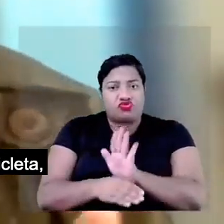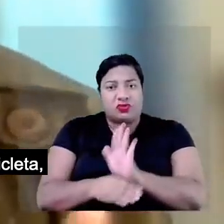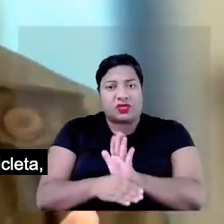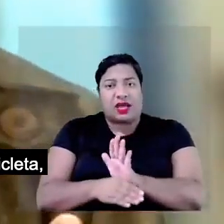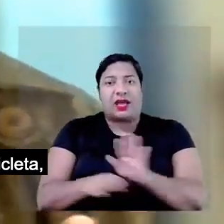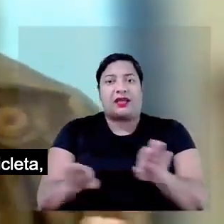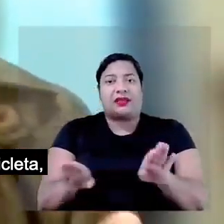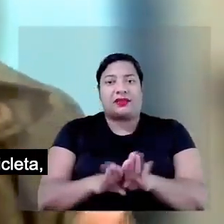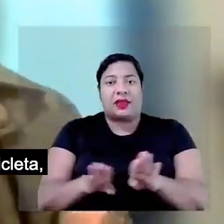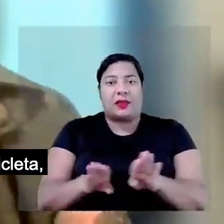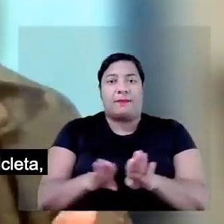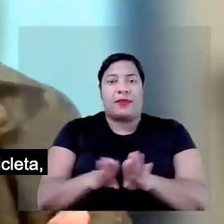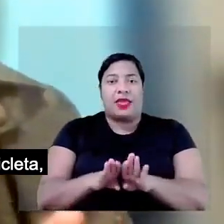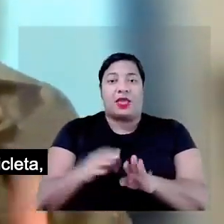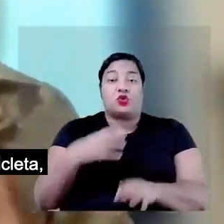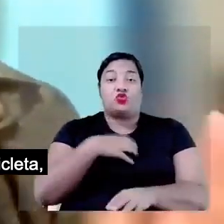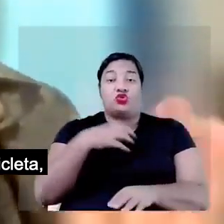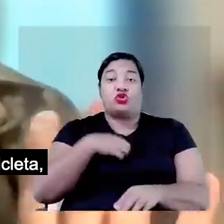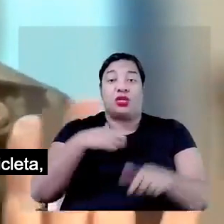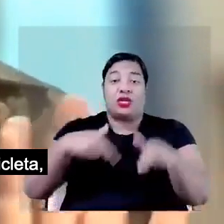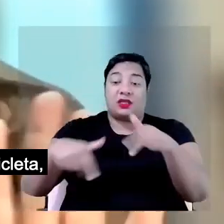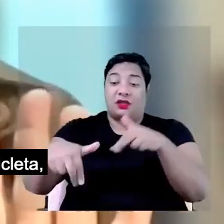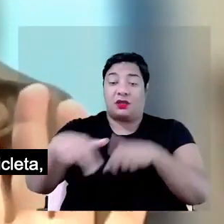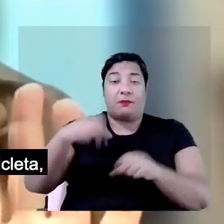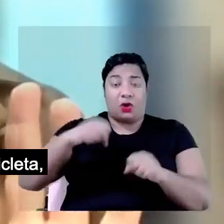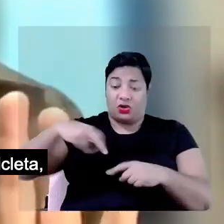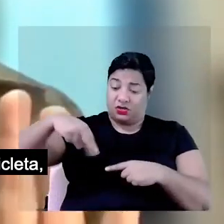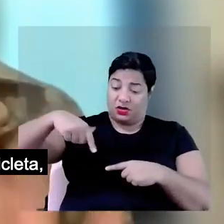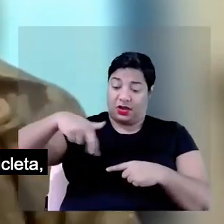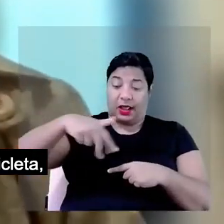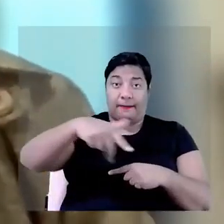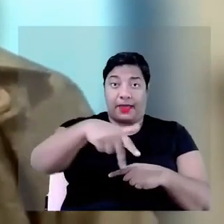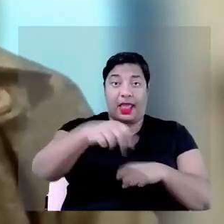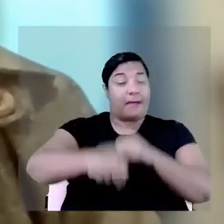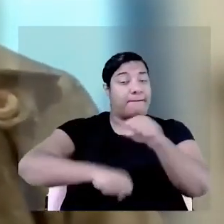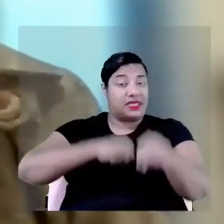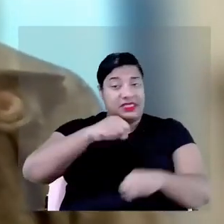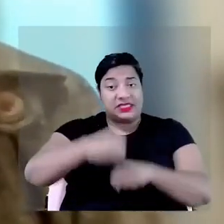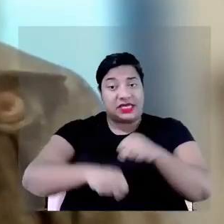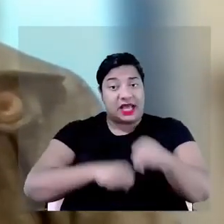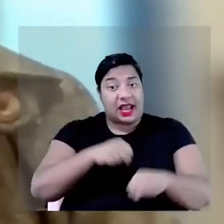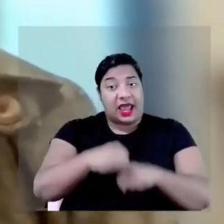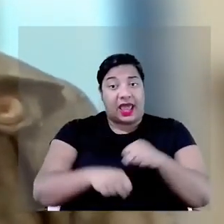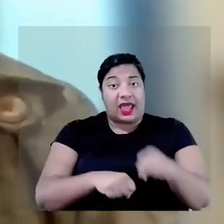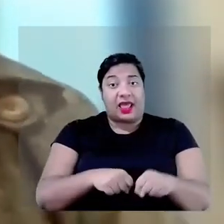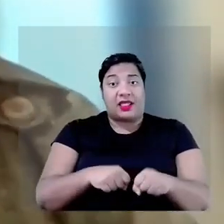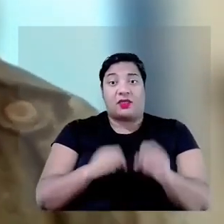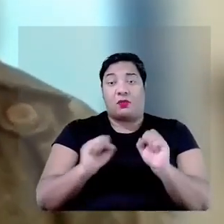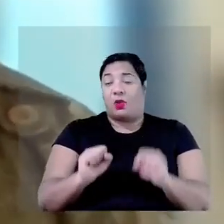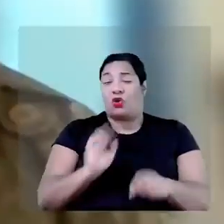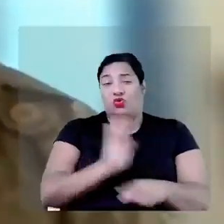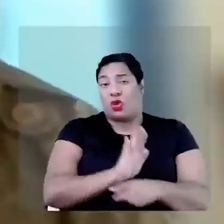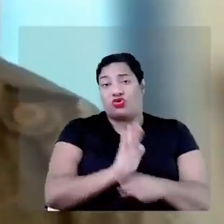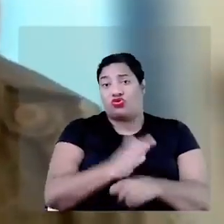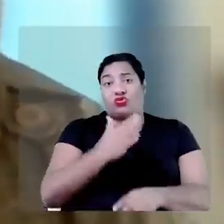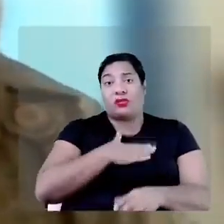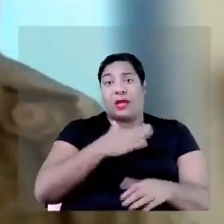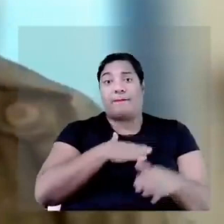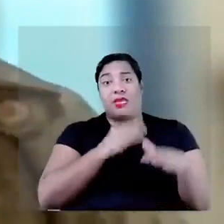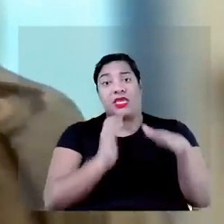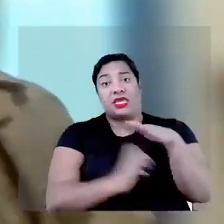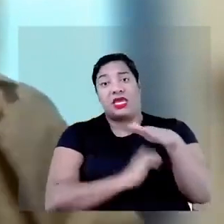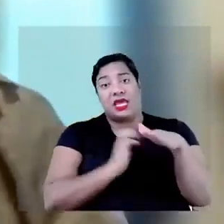circular de maneiras diferentes, eu posso andar de pé, posso andar de bicicleta, eu posso ajudar a minha empresa a se deslocar e